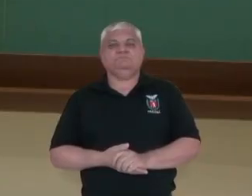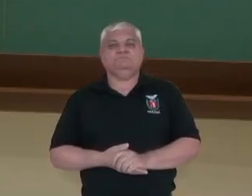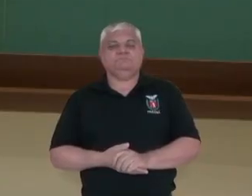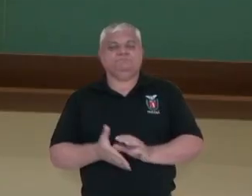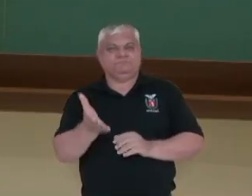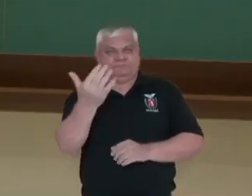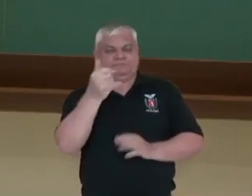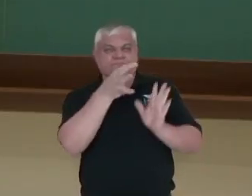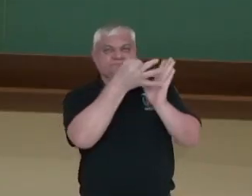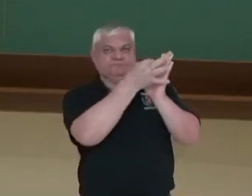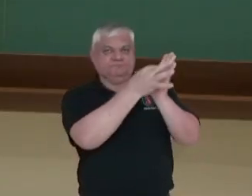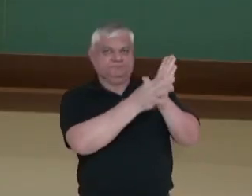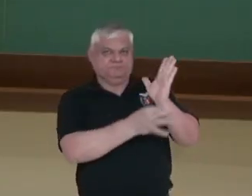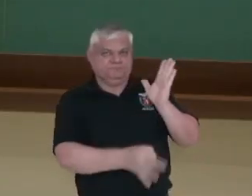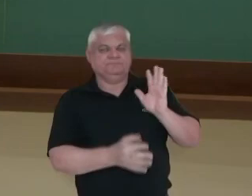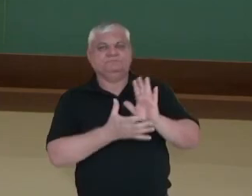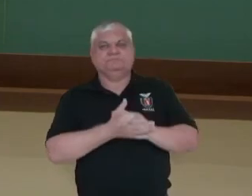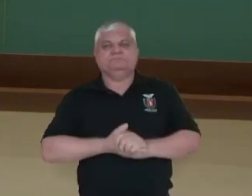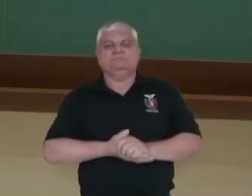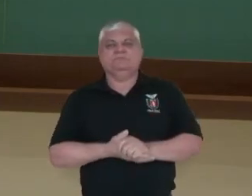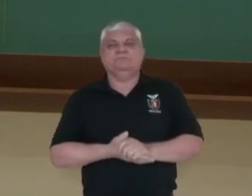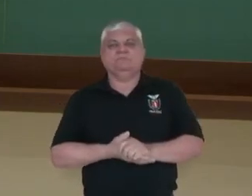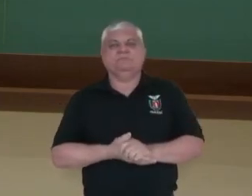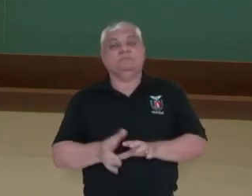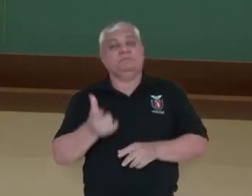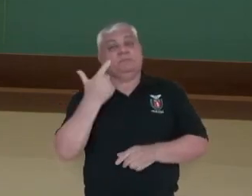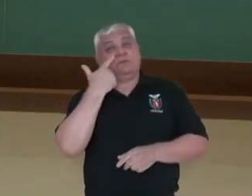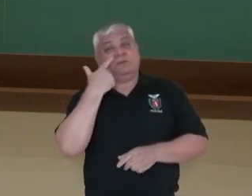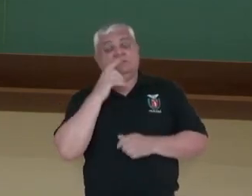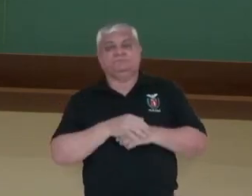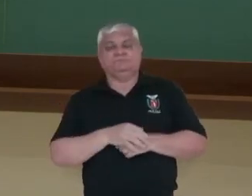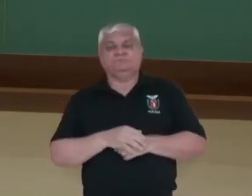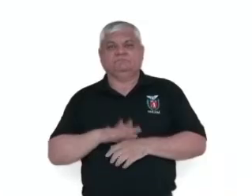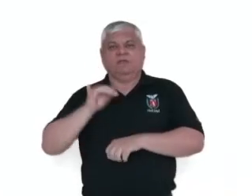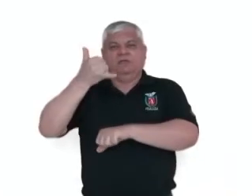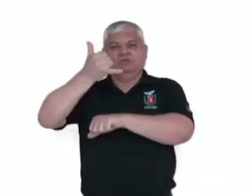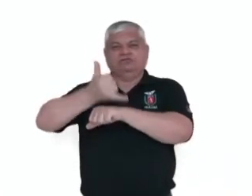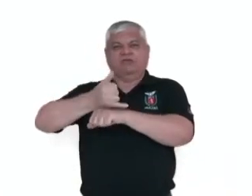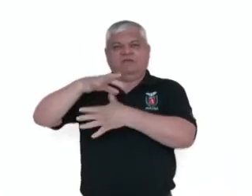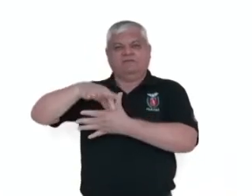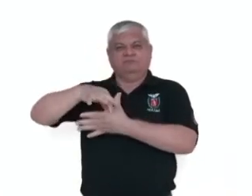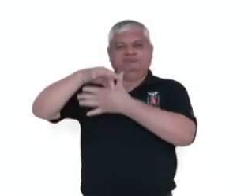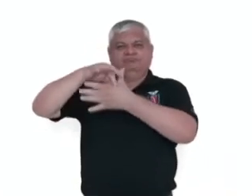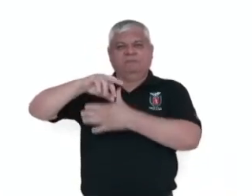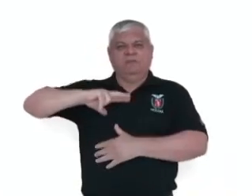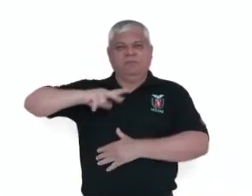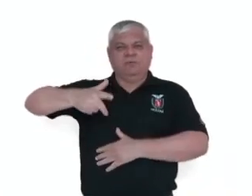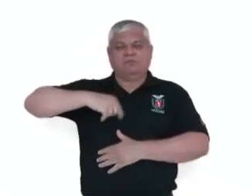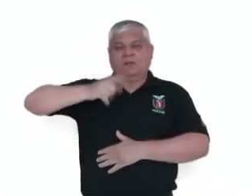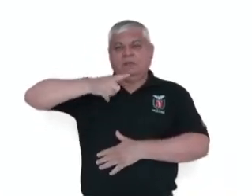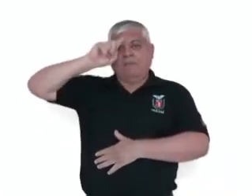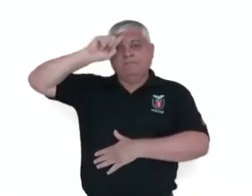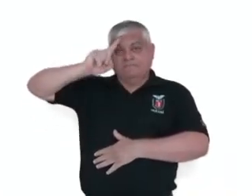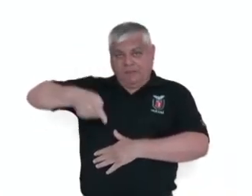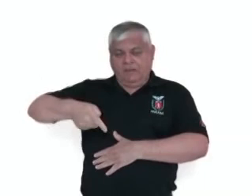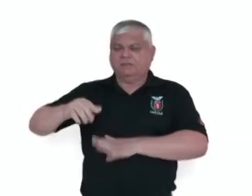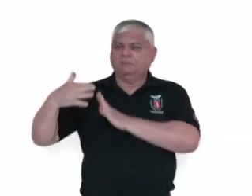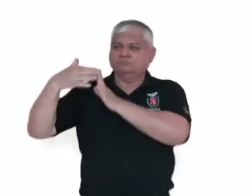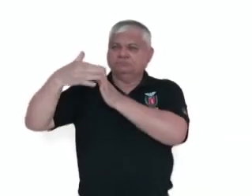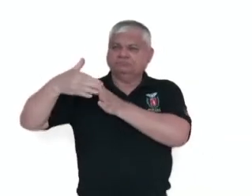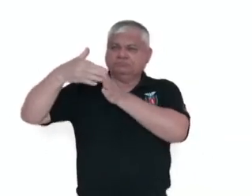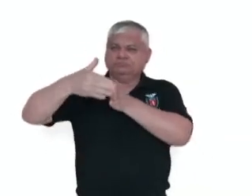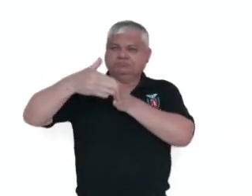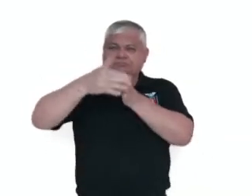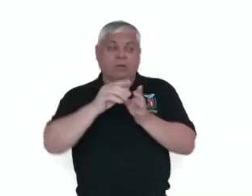Vamos fazer a correção dessa atividade? Então veja, autoridades portuguesas enviaram expedições contra o